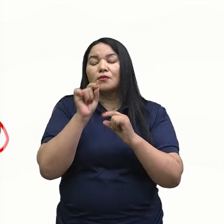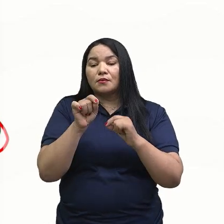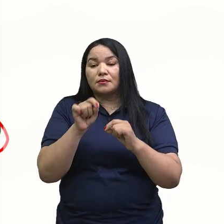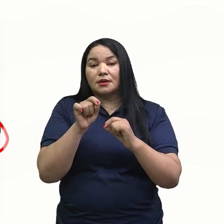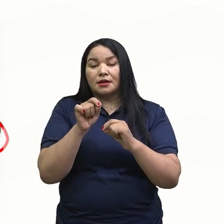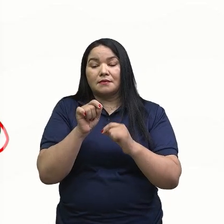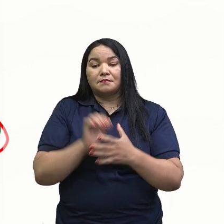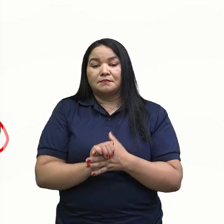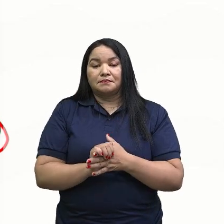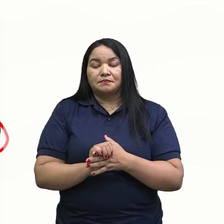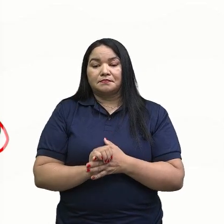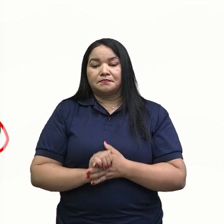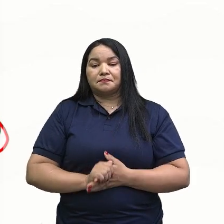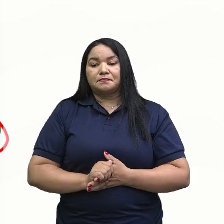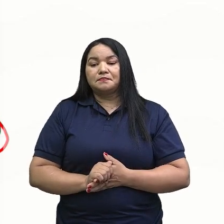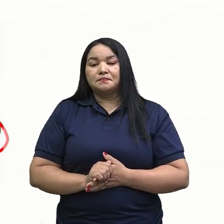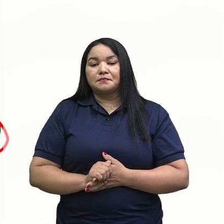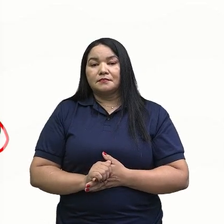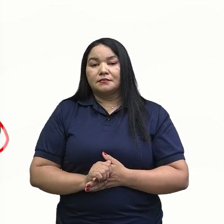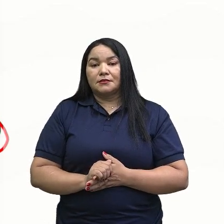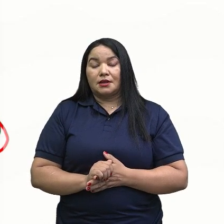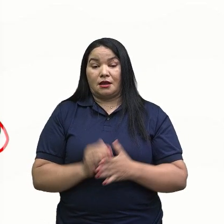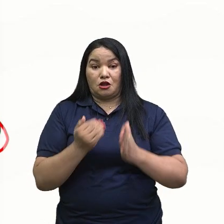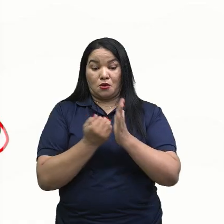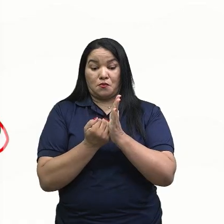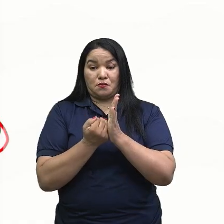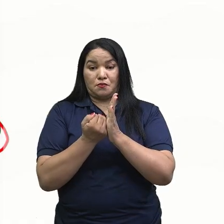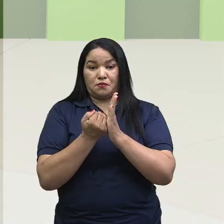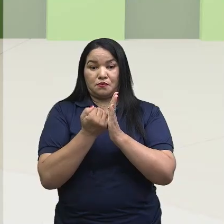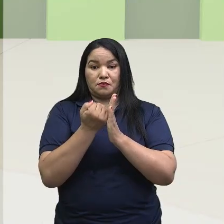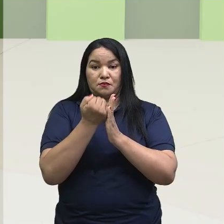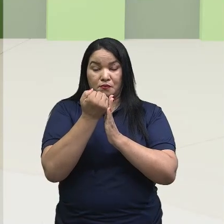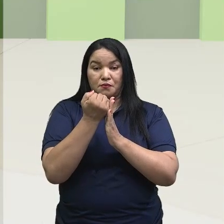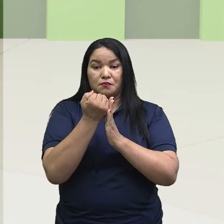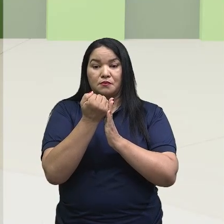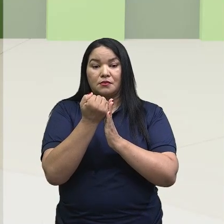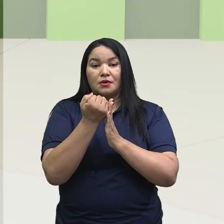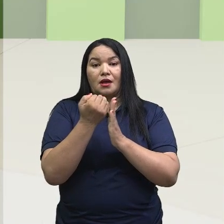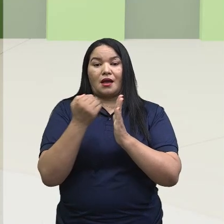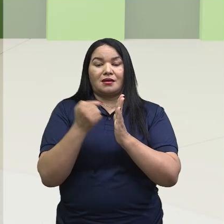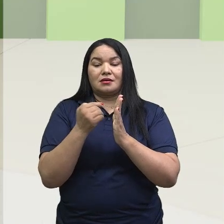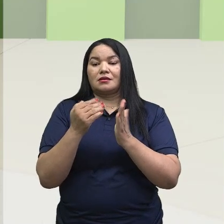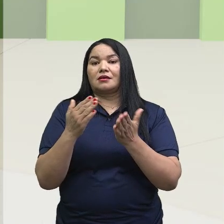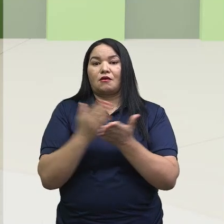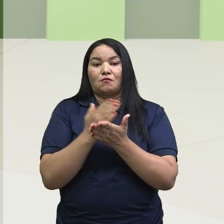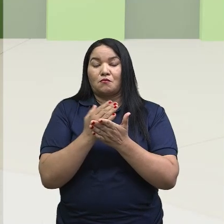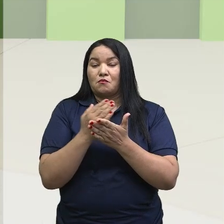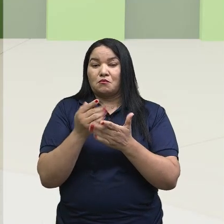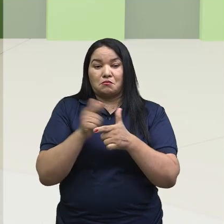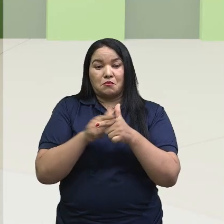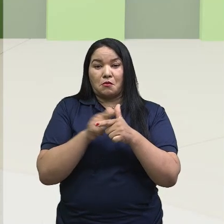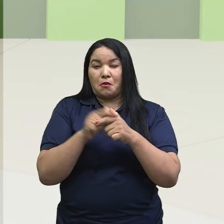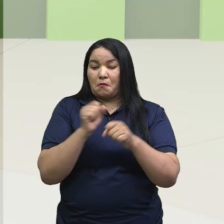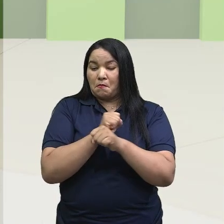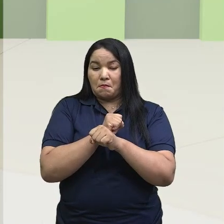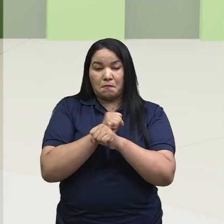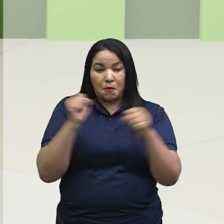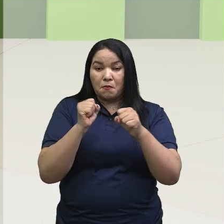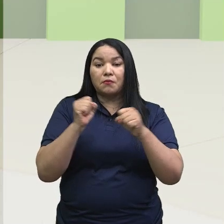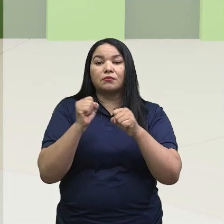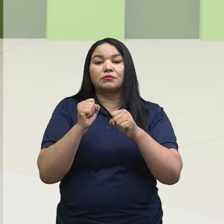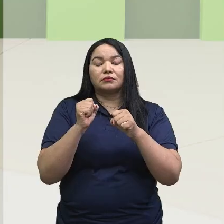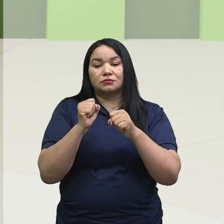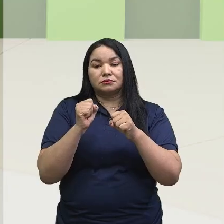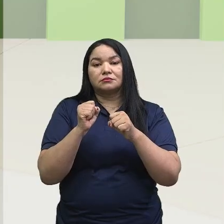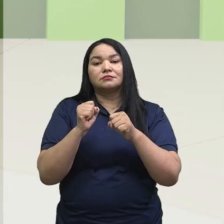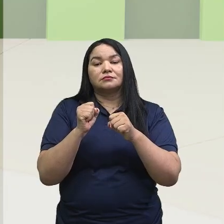realmente passasse a níveis muito altos, fazendo com que estourasse, tá, a